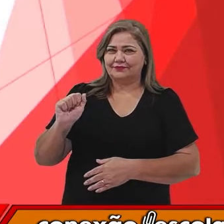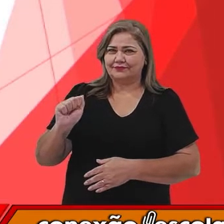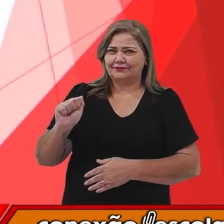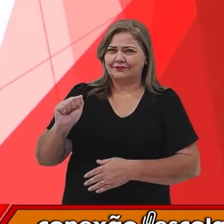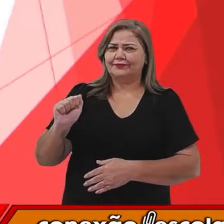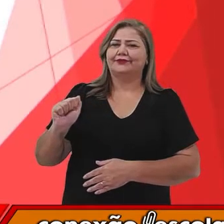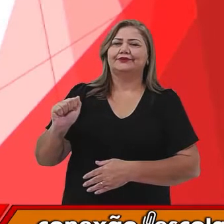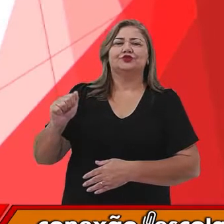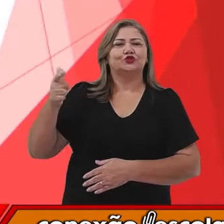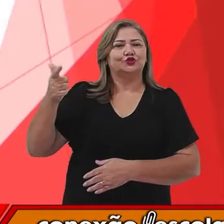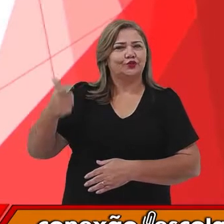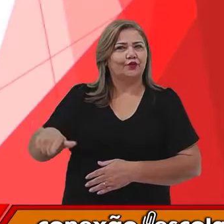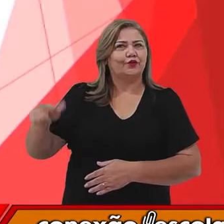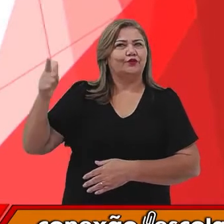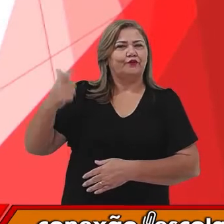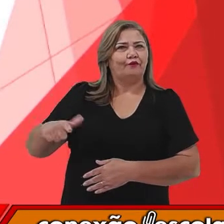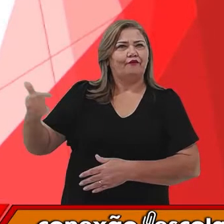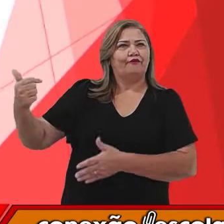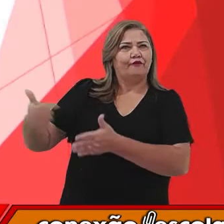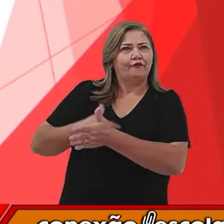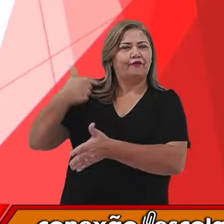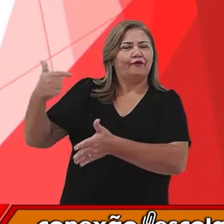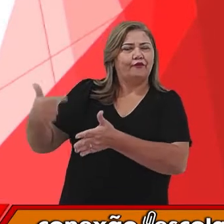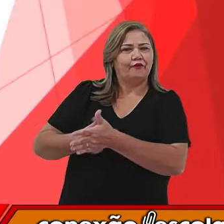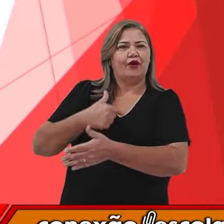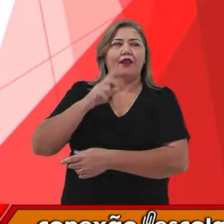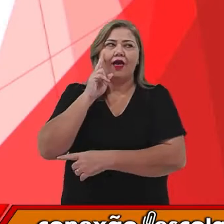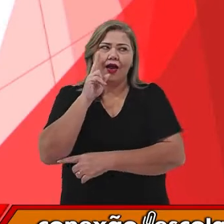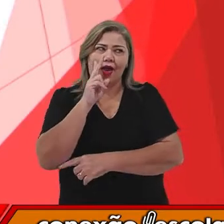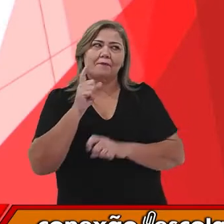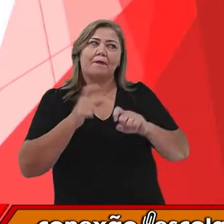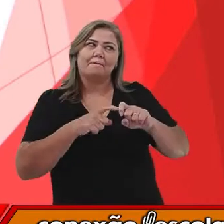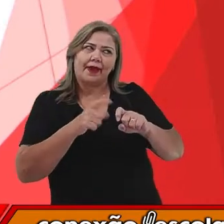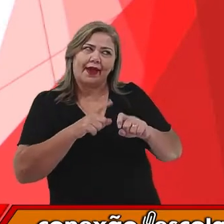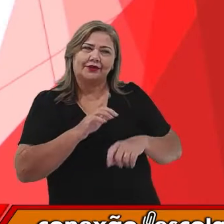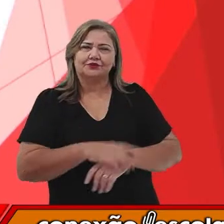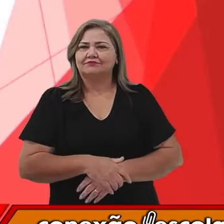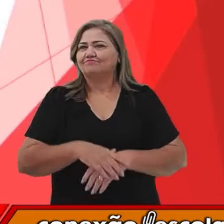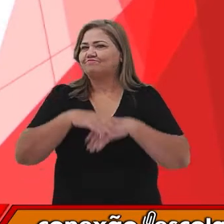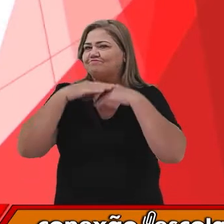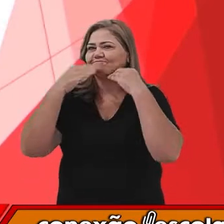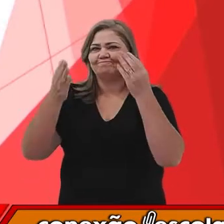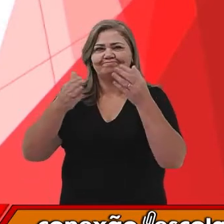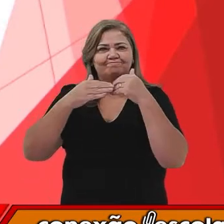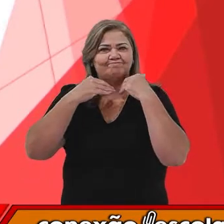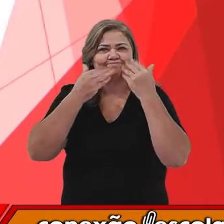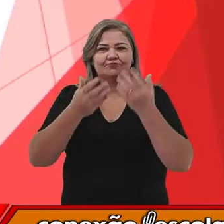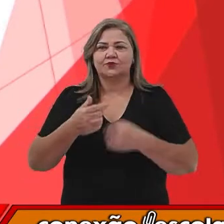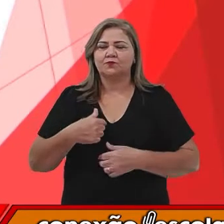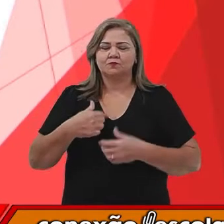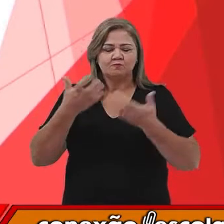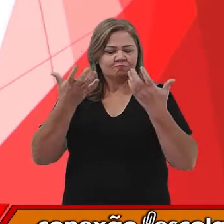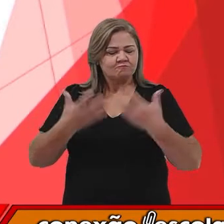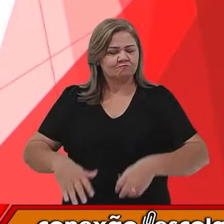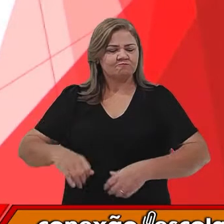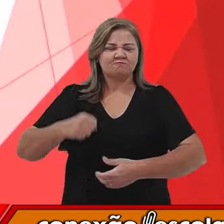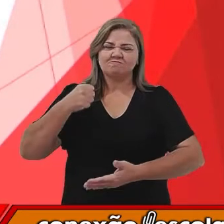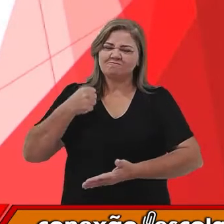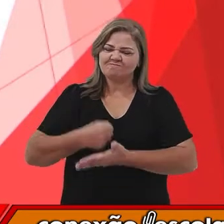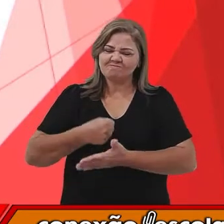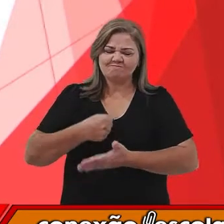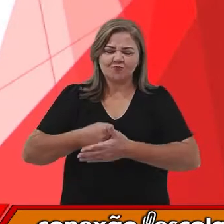insistiram. Lembraram que o médico tinha falado. Inútil. Não uso óculos e